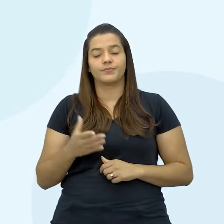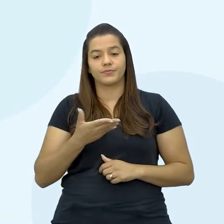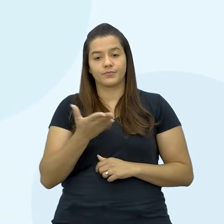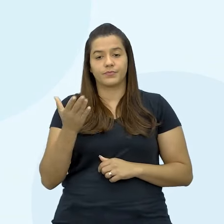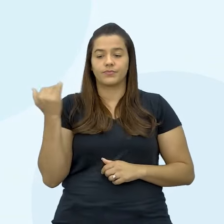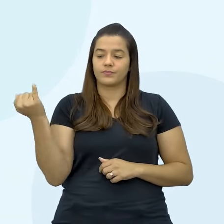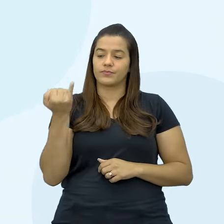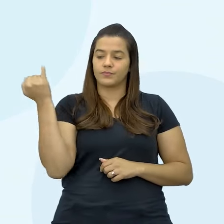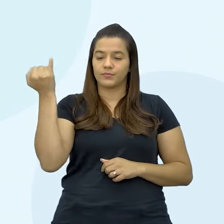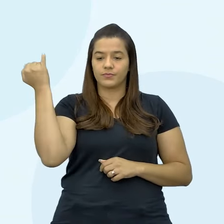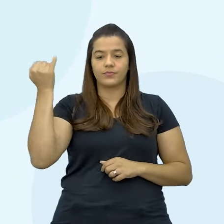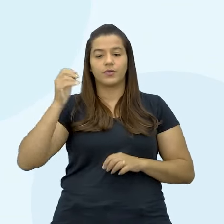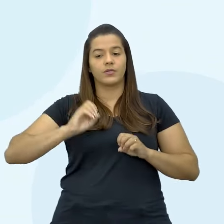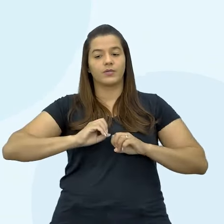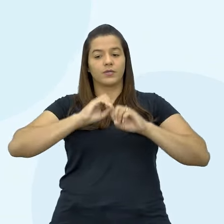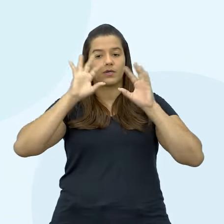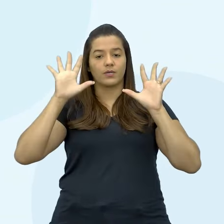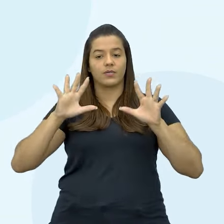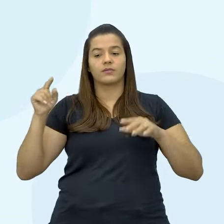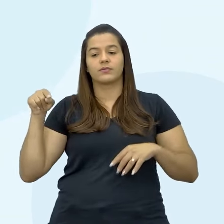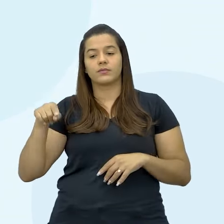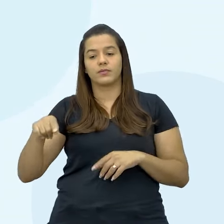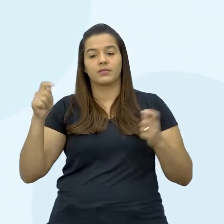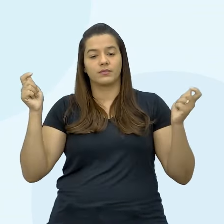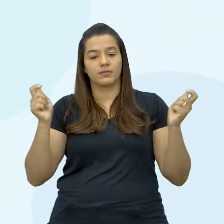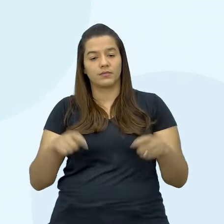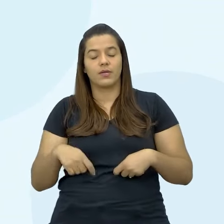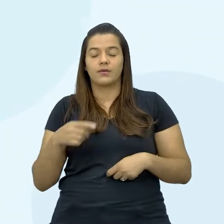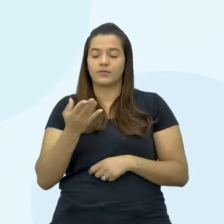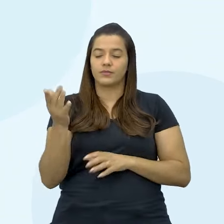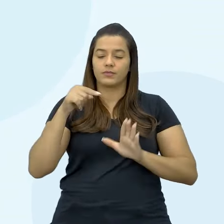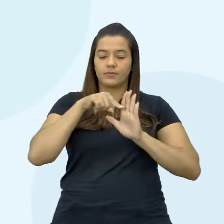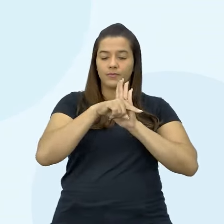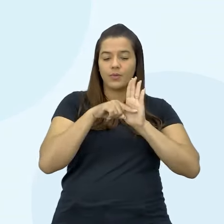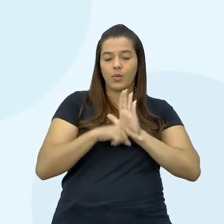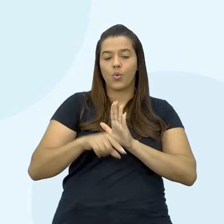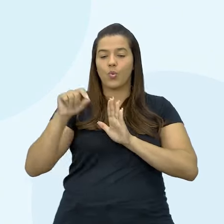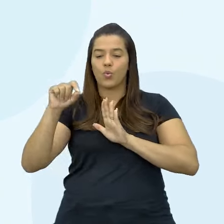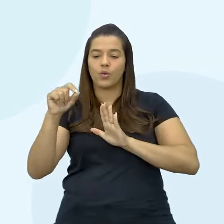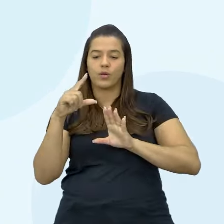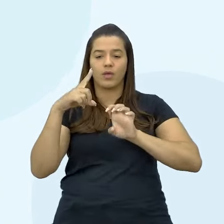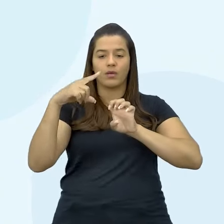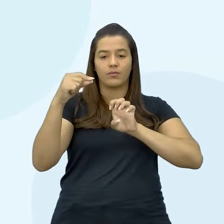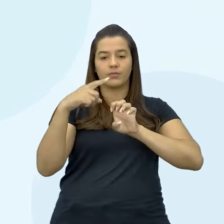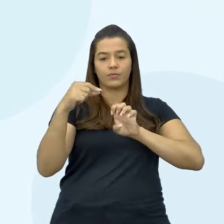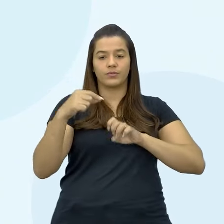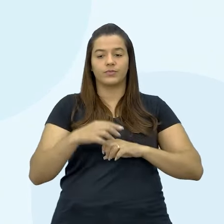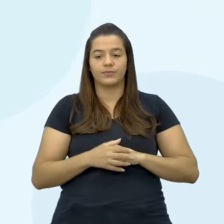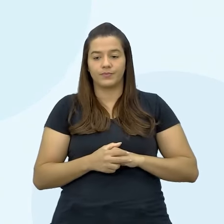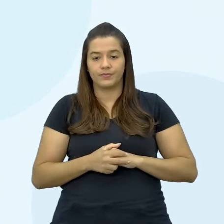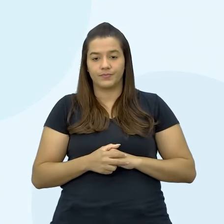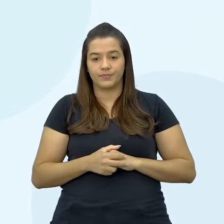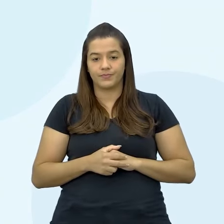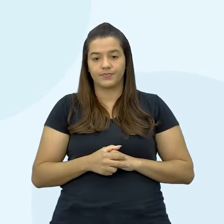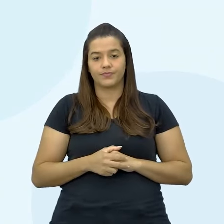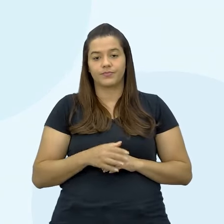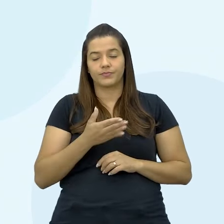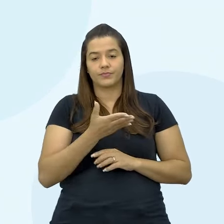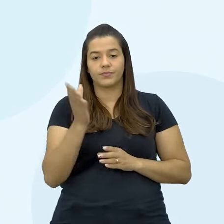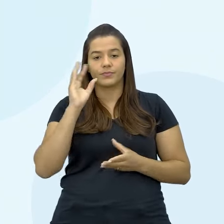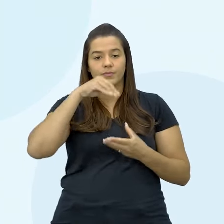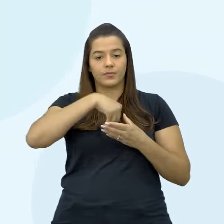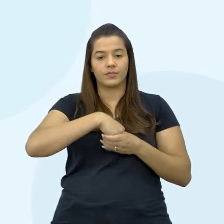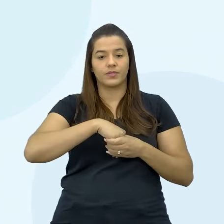deixar isso bem claro para o aluno, é interessante fazer uma pesquisa, o que é, então, um projeto nesse âmbito, né,